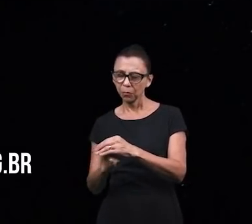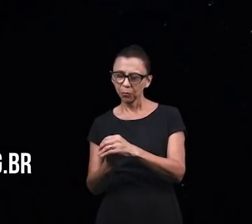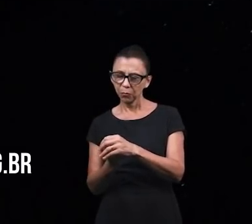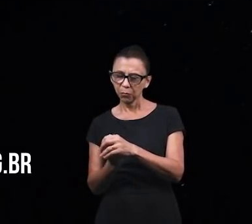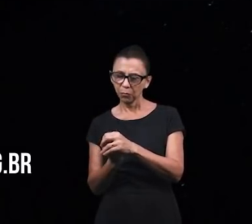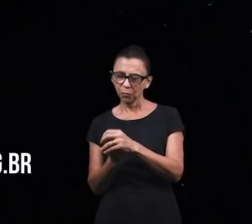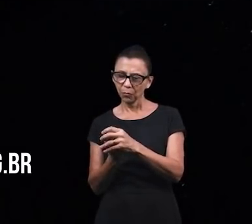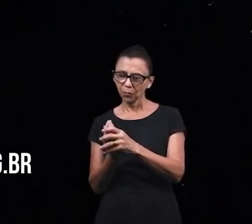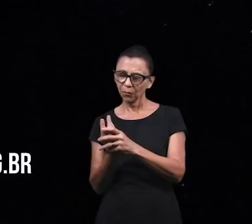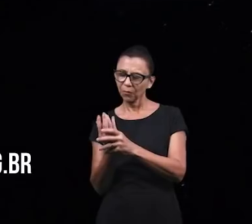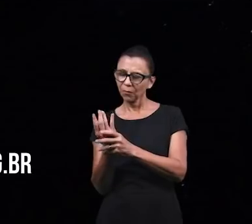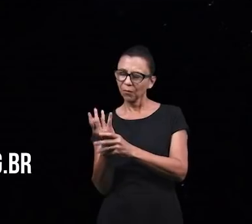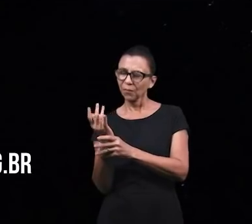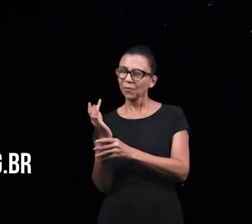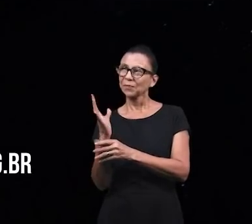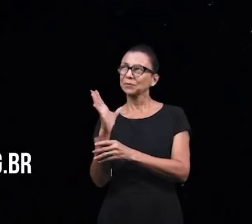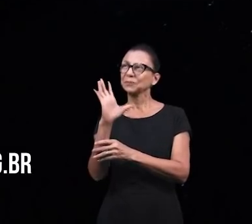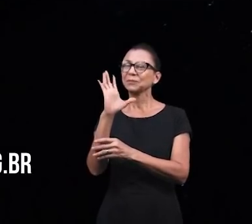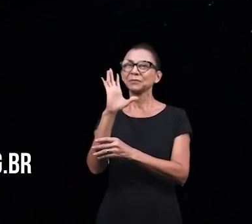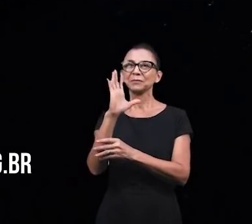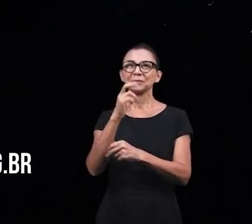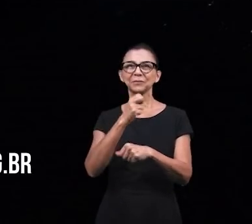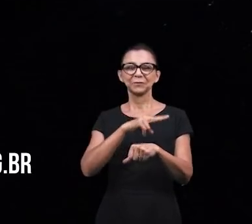em teu